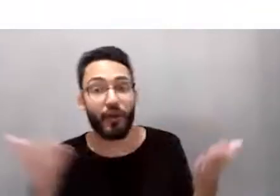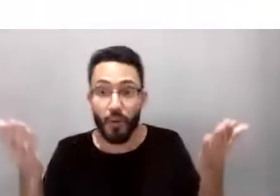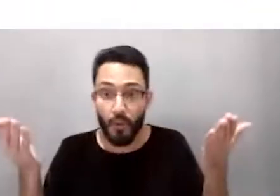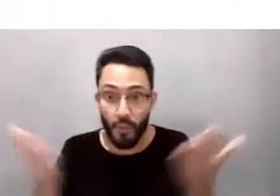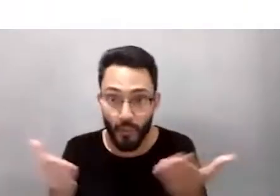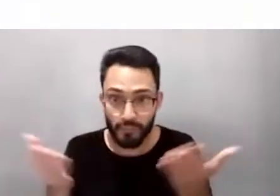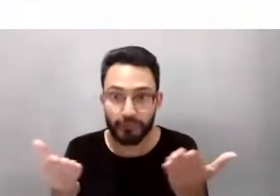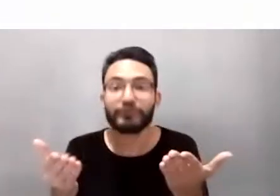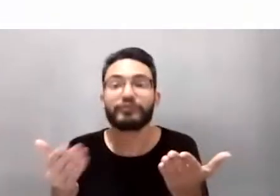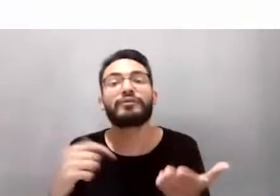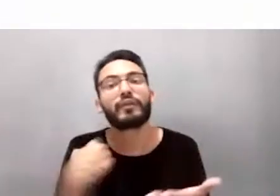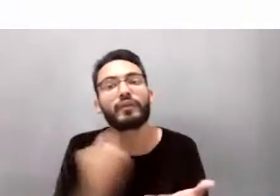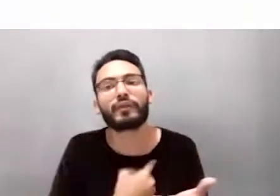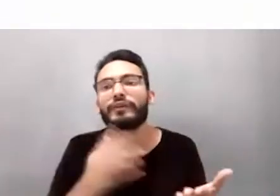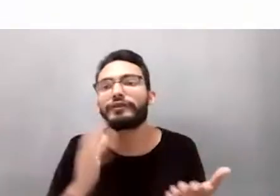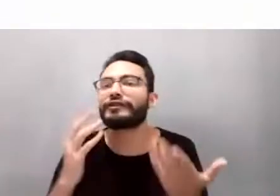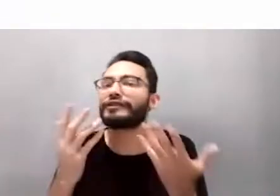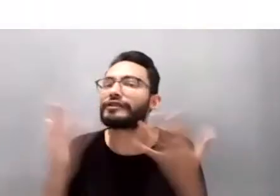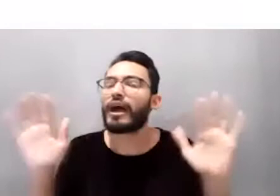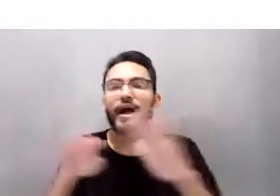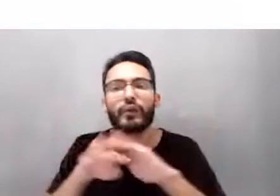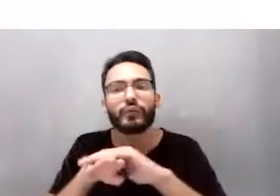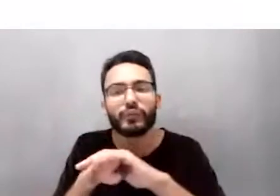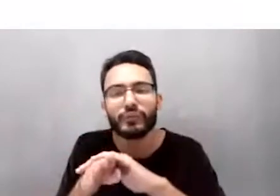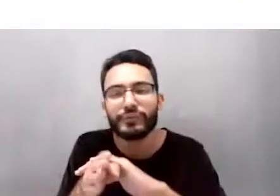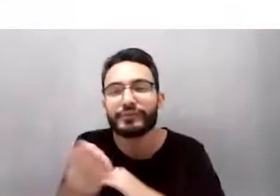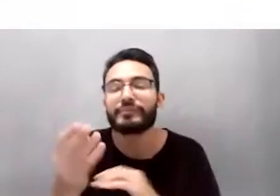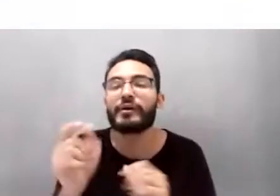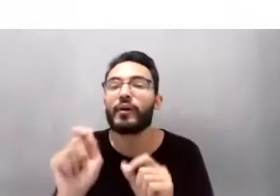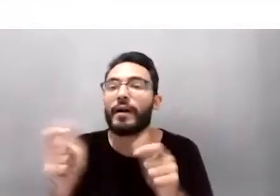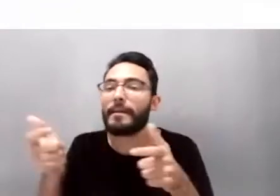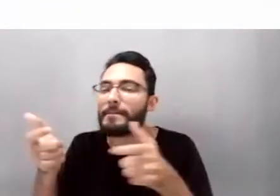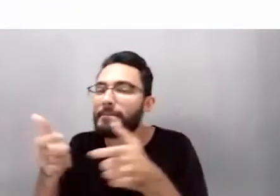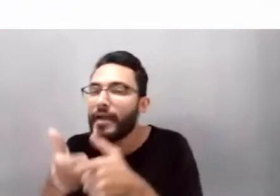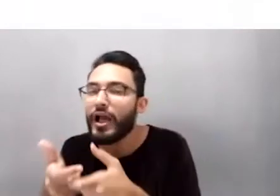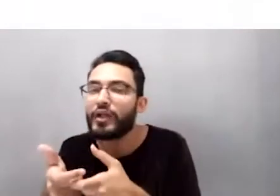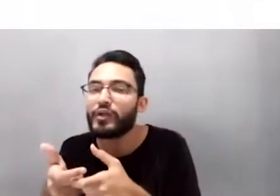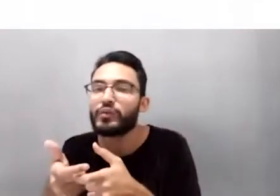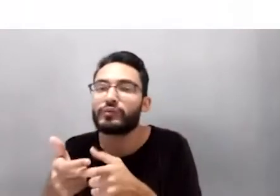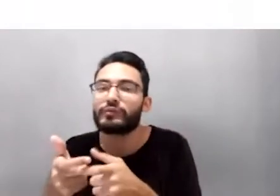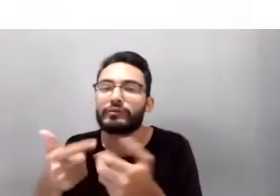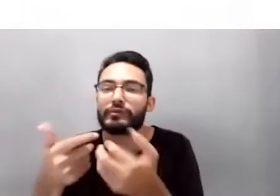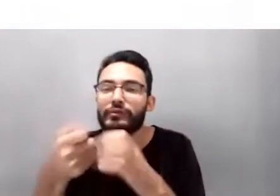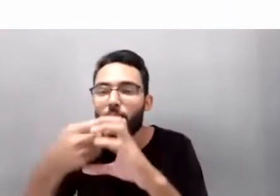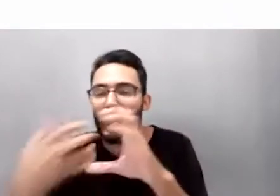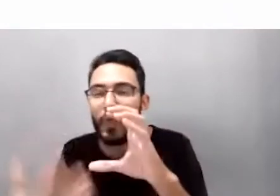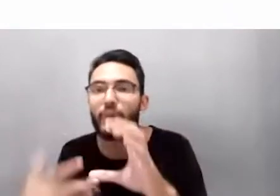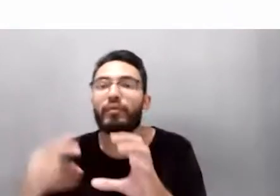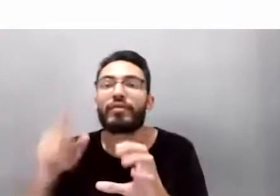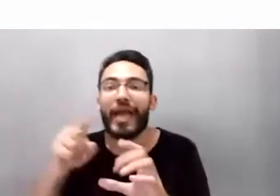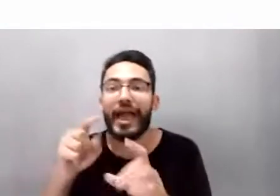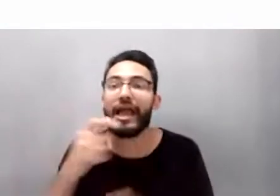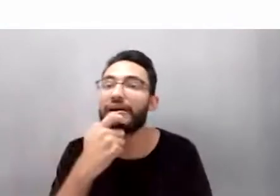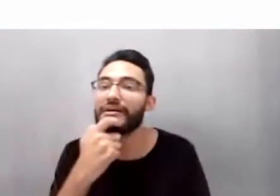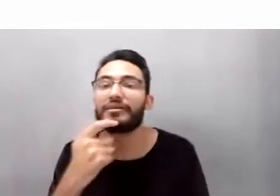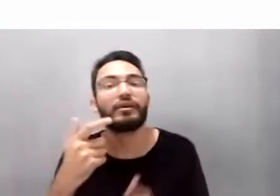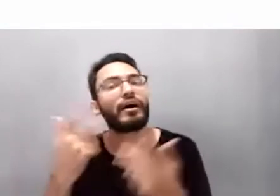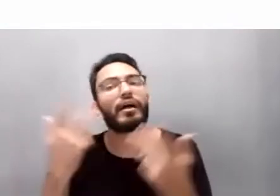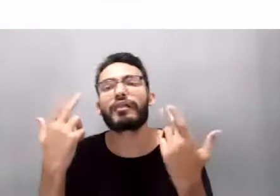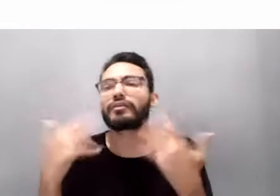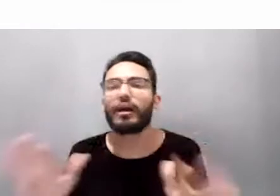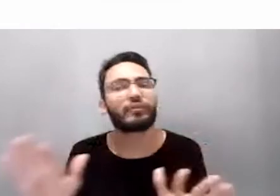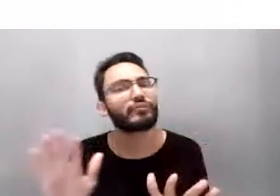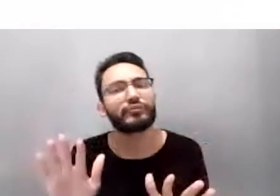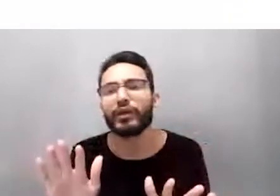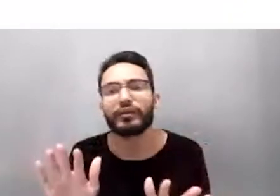que a gente está tão acostumada a consumir conteúdos em inglês que algumas coisas ficam naturais, né? Então, o